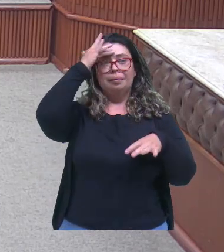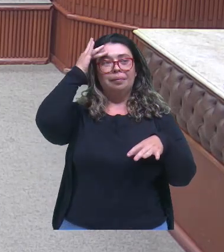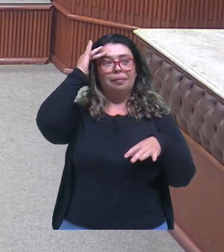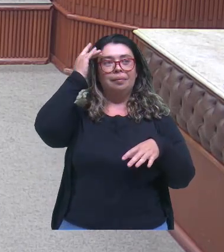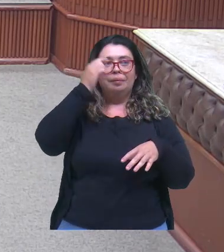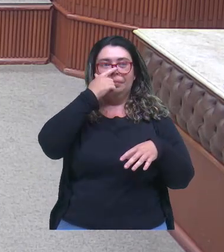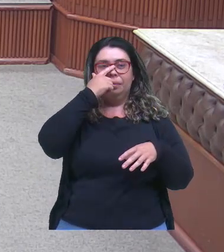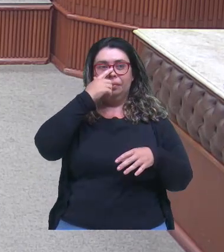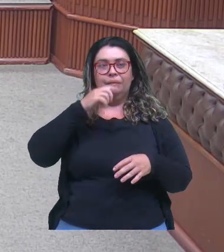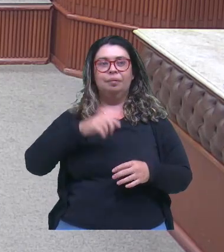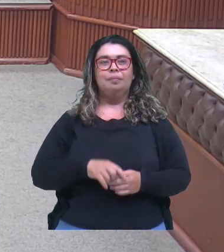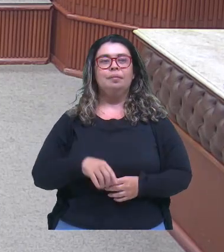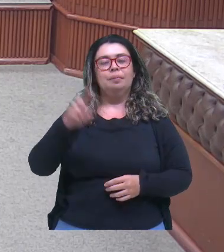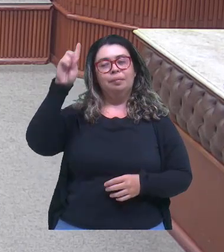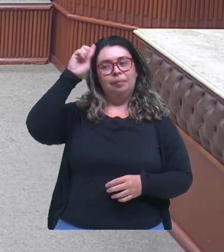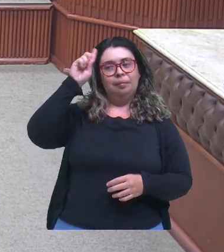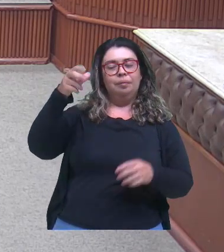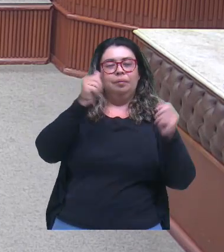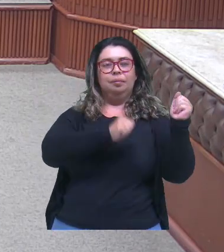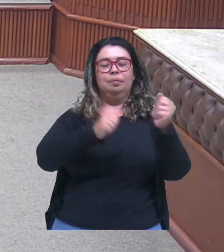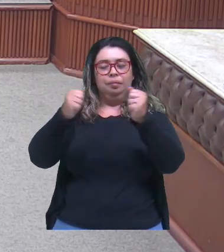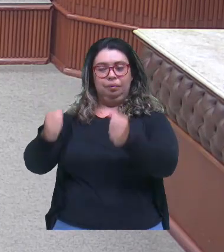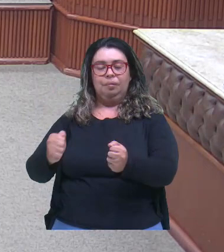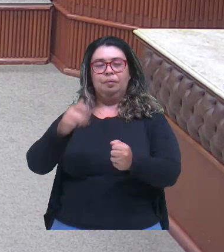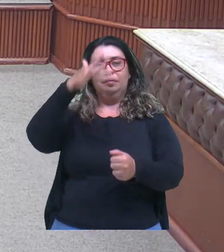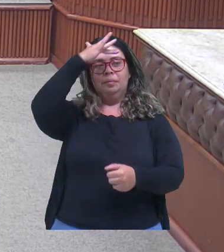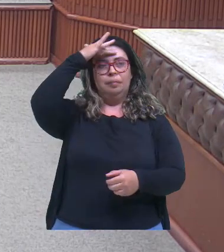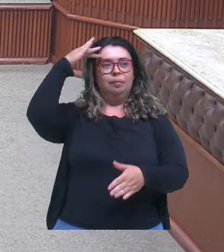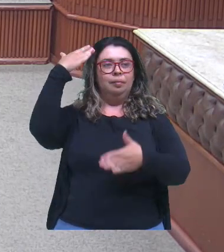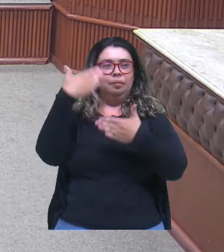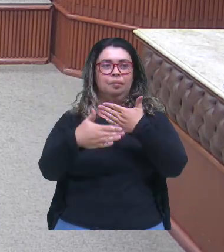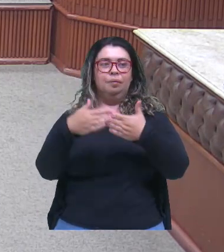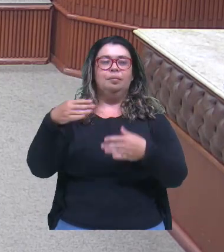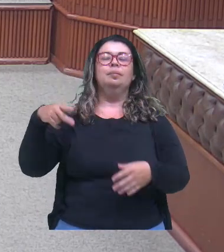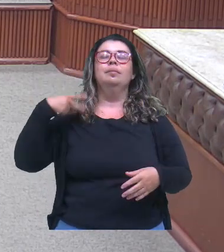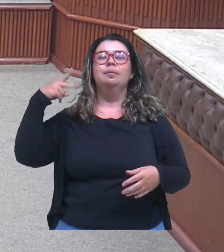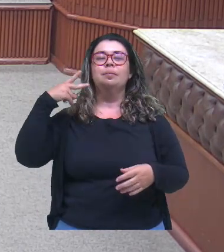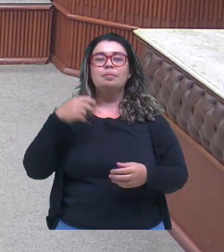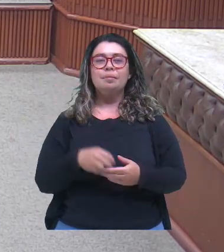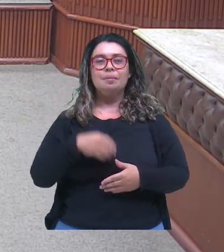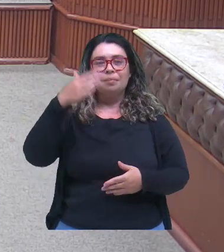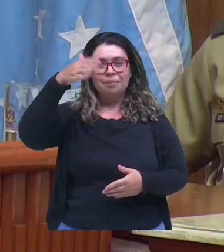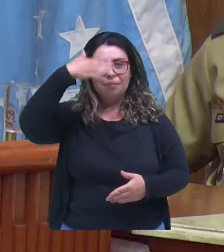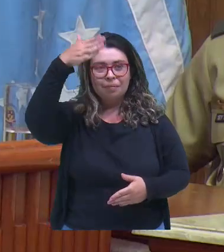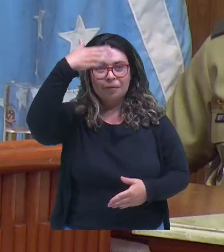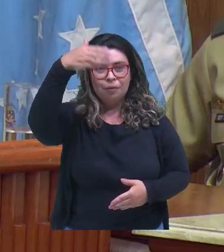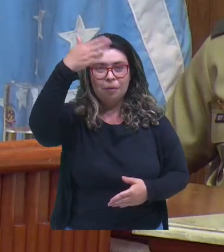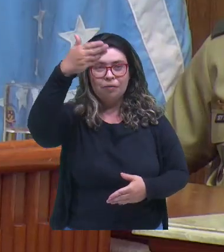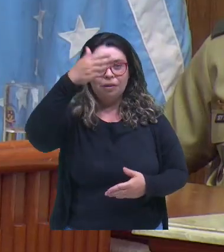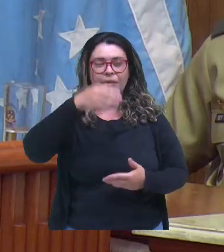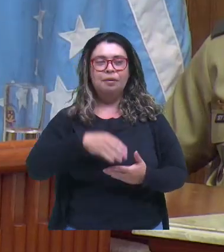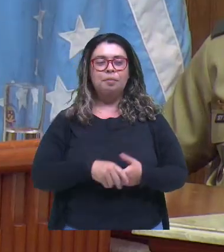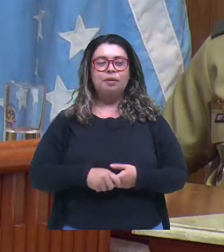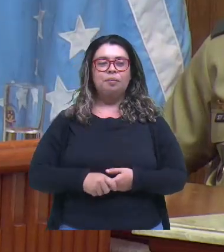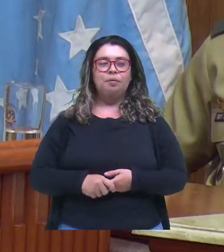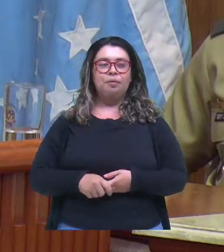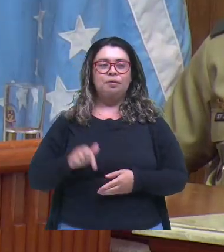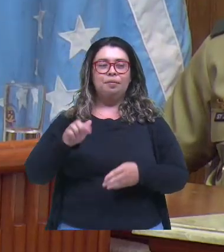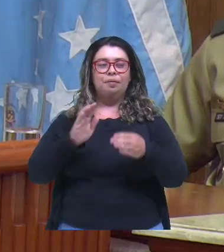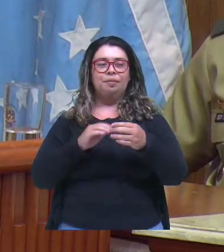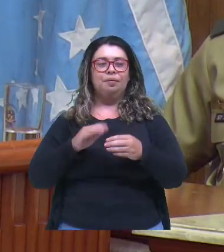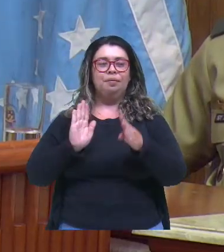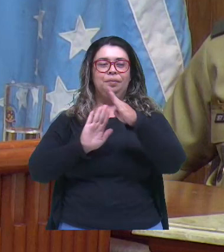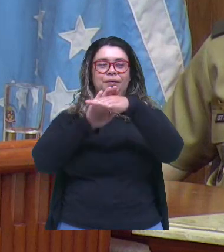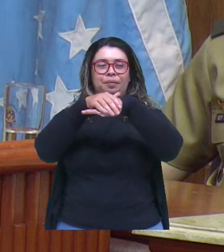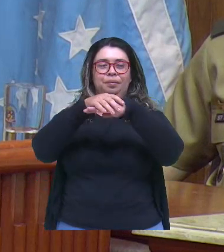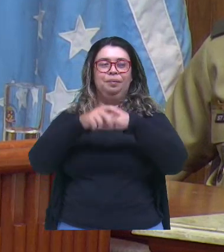senhoras autoridades, público presente aqui, meu boa noite, vereadores e homenageados dessa noite, boa noite. Né?